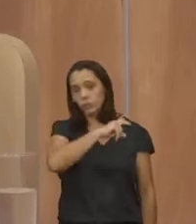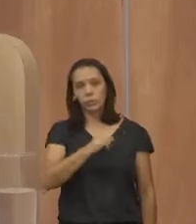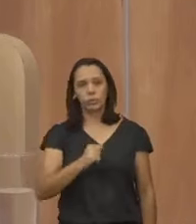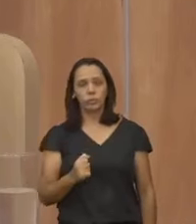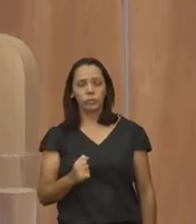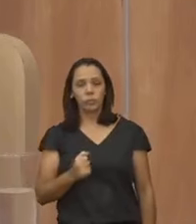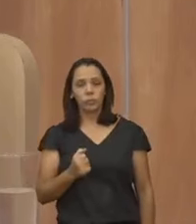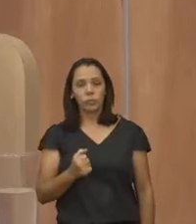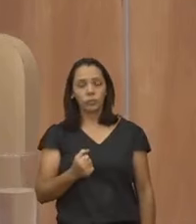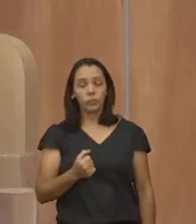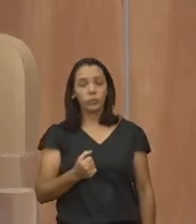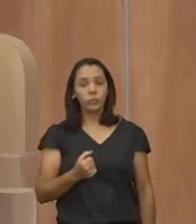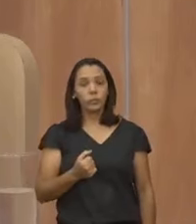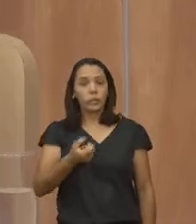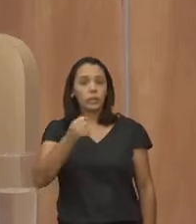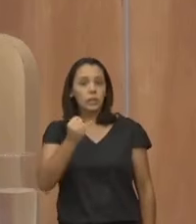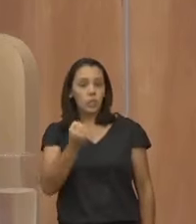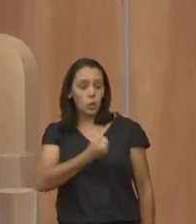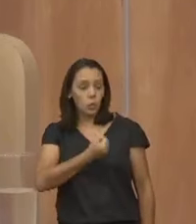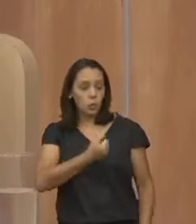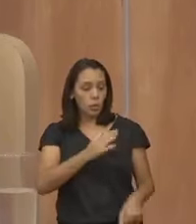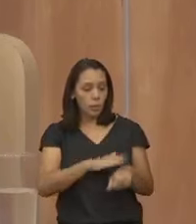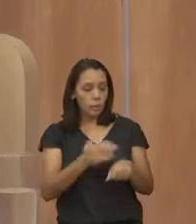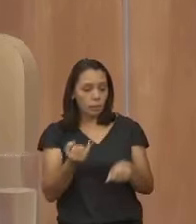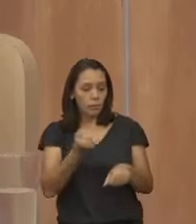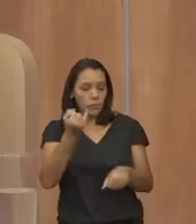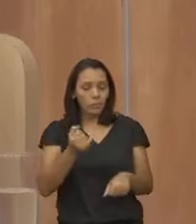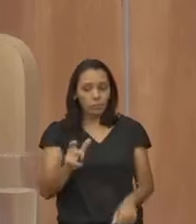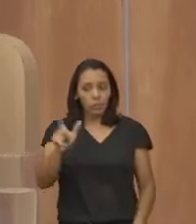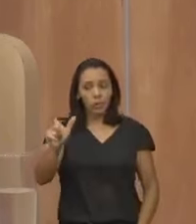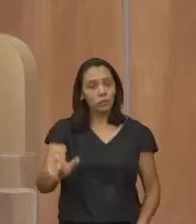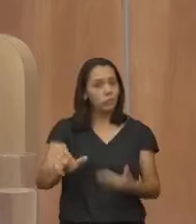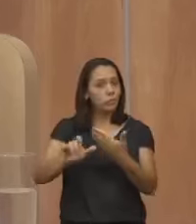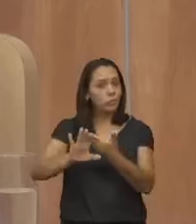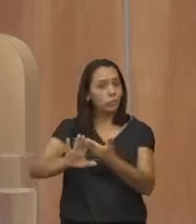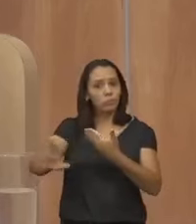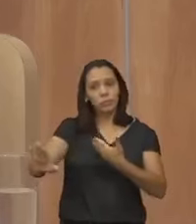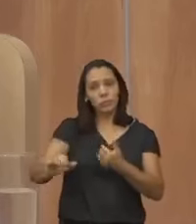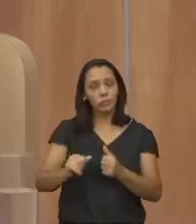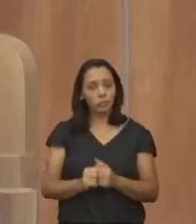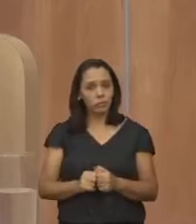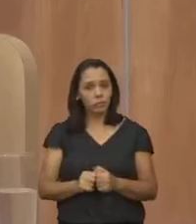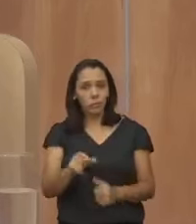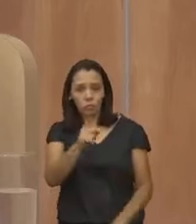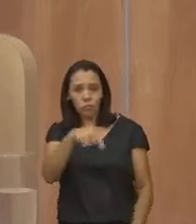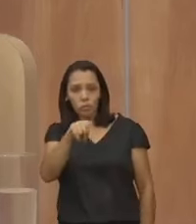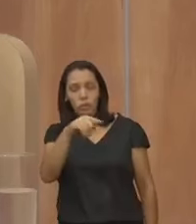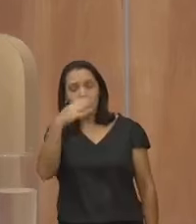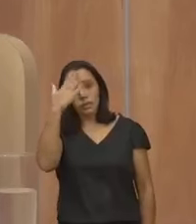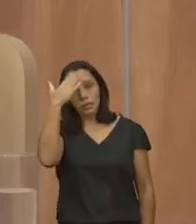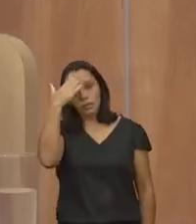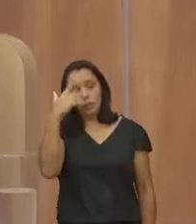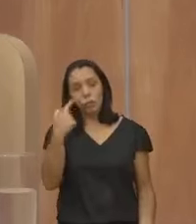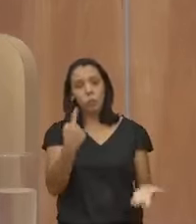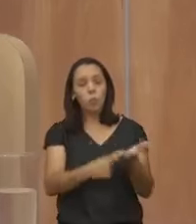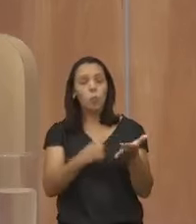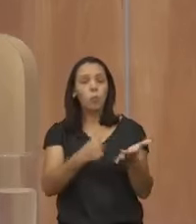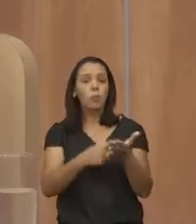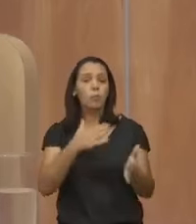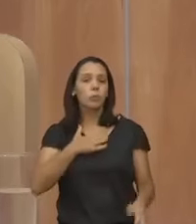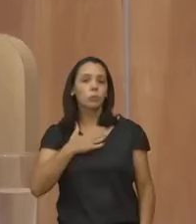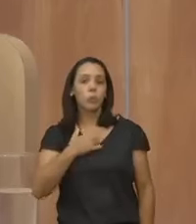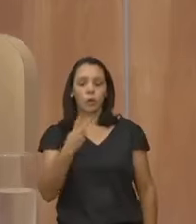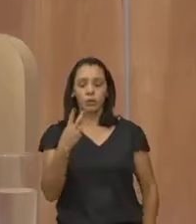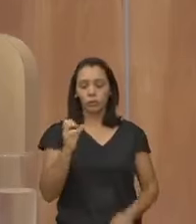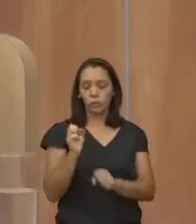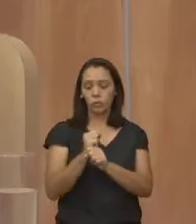se distanciar das pessoas, dos seres humanos. Vocês sabem do meu compromisso lá há 2 décadas.